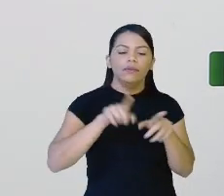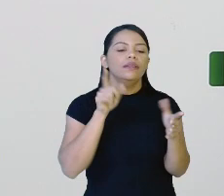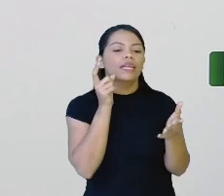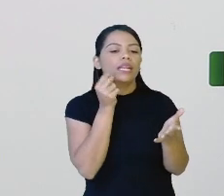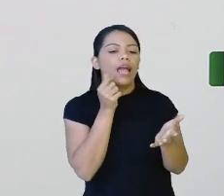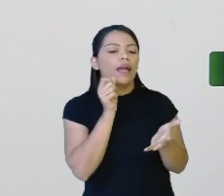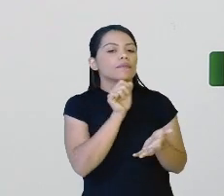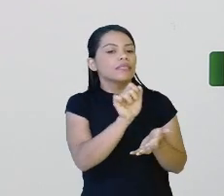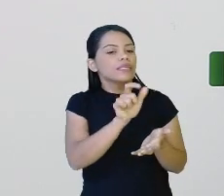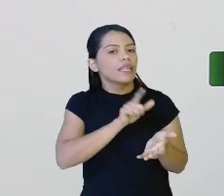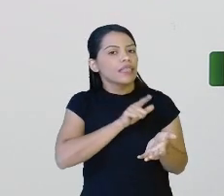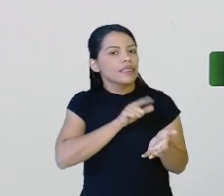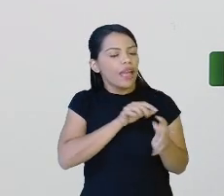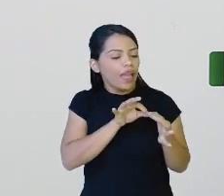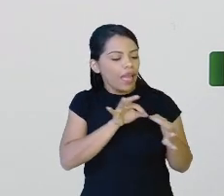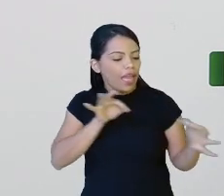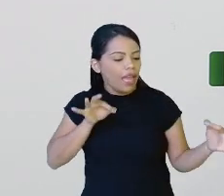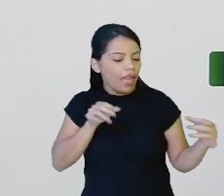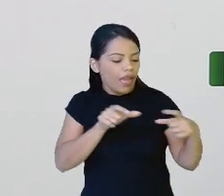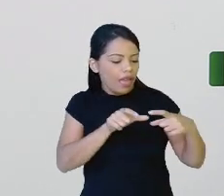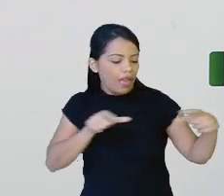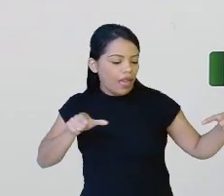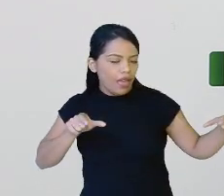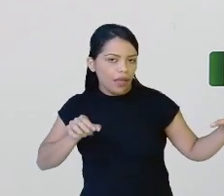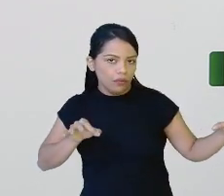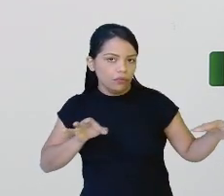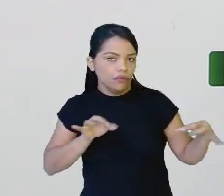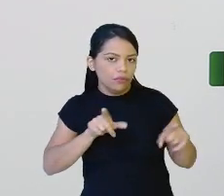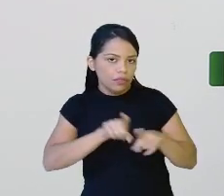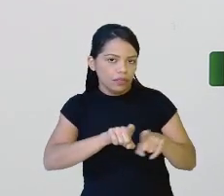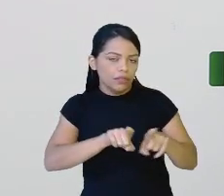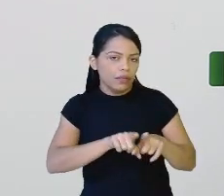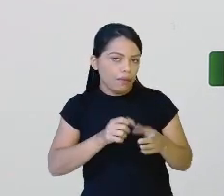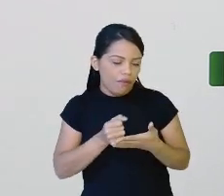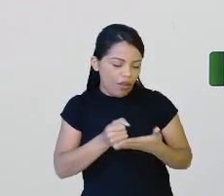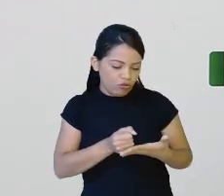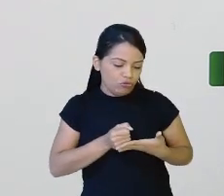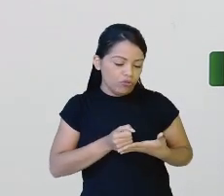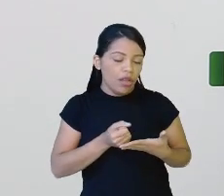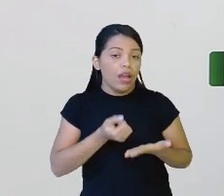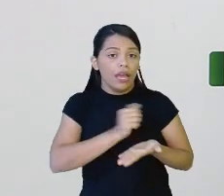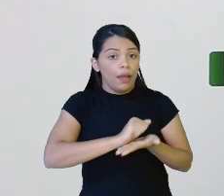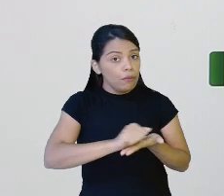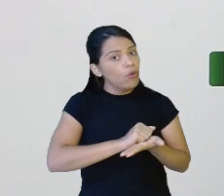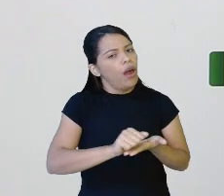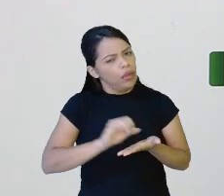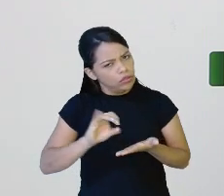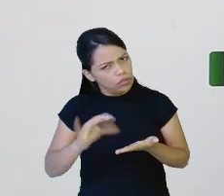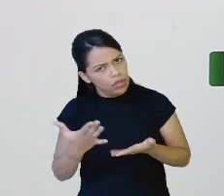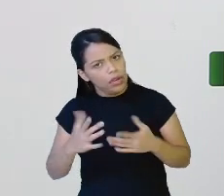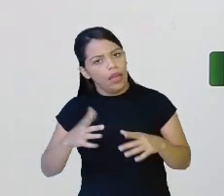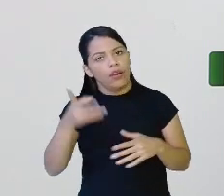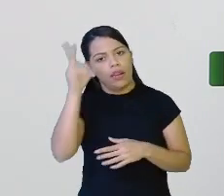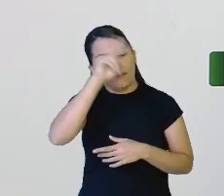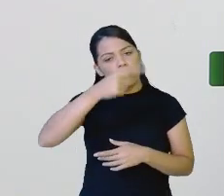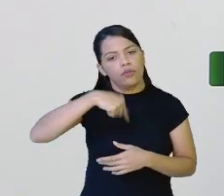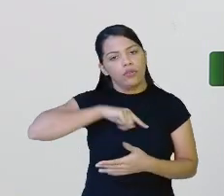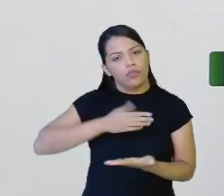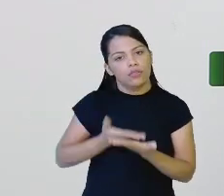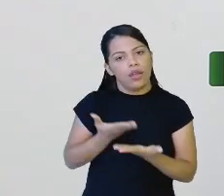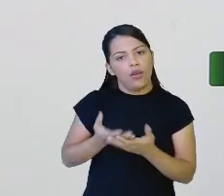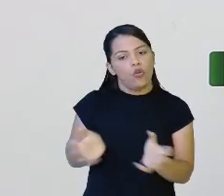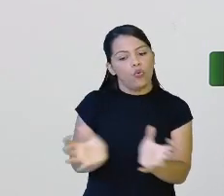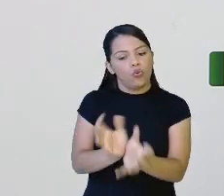tiver uma régua, também vai ajudar, e a borracha, claro. Lembrando que a nossa aula de hoje será para o 5º